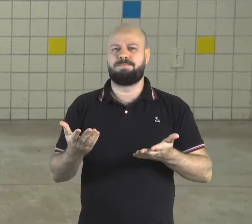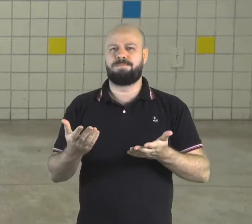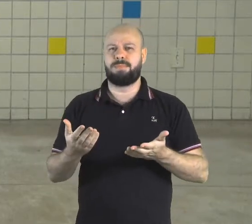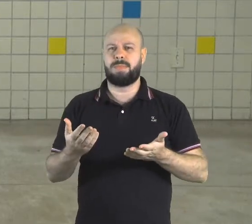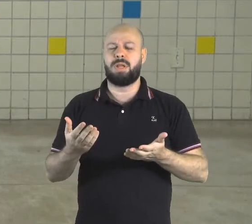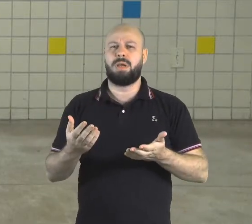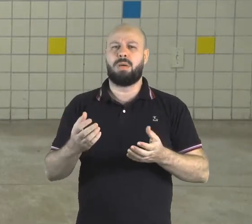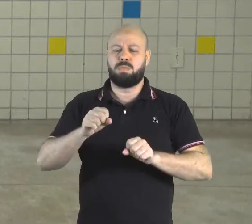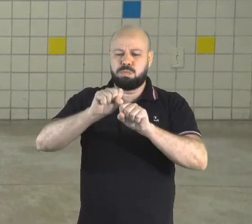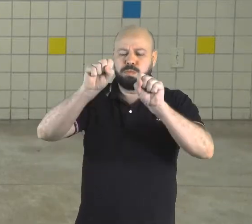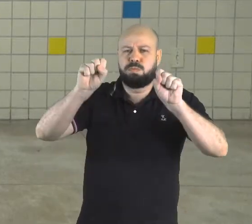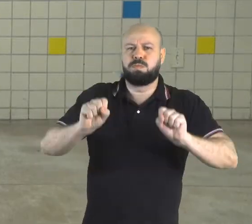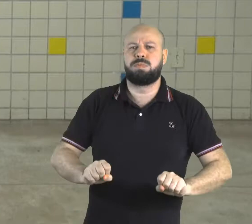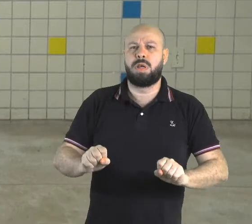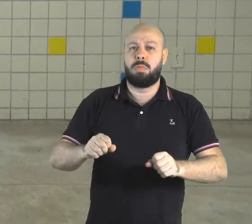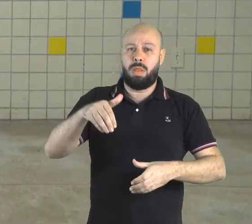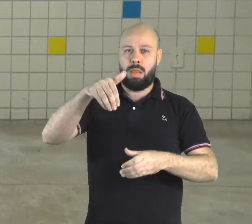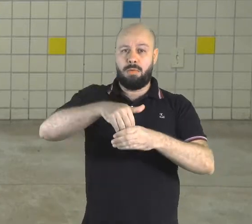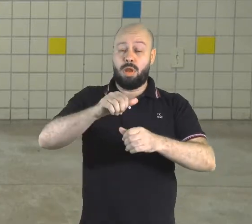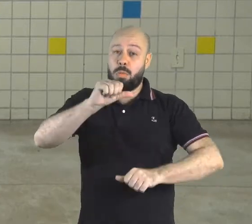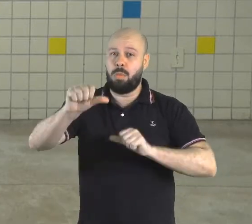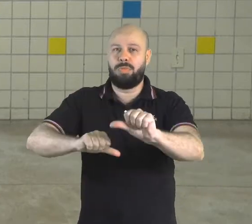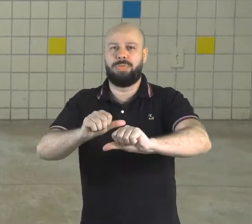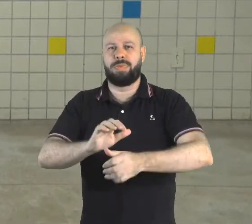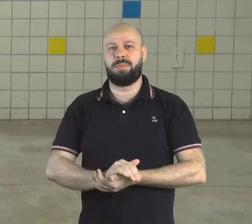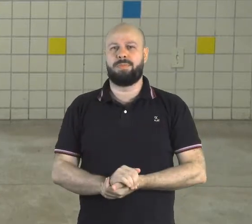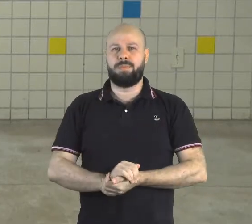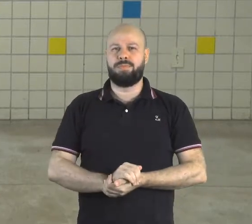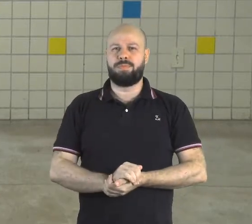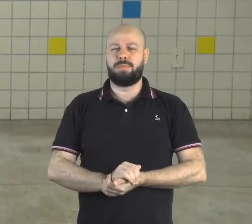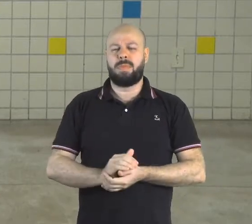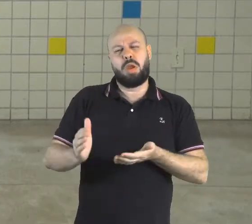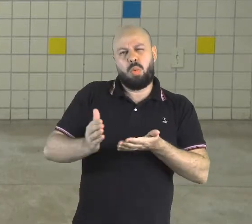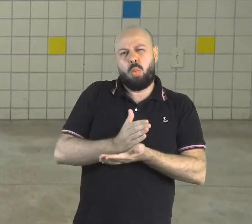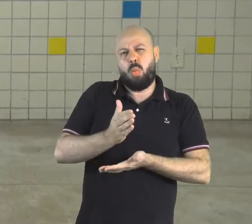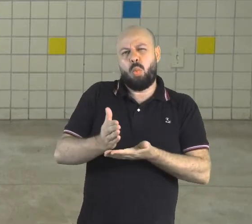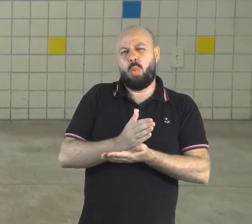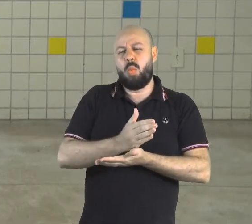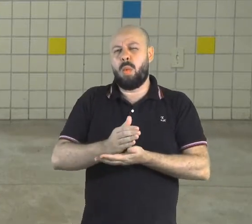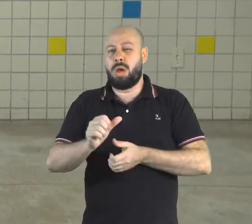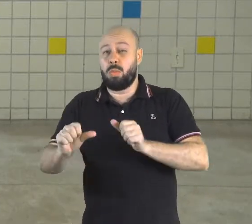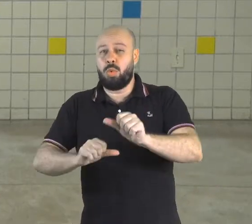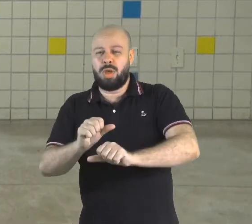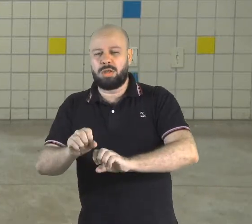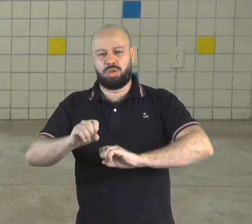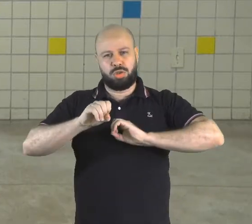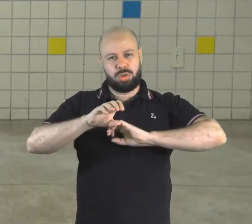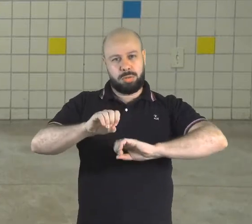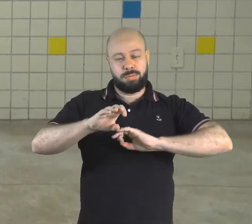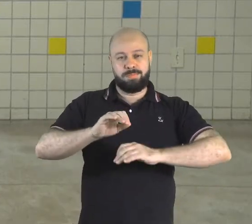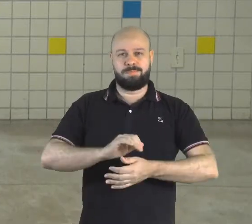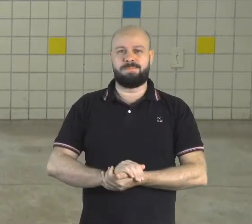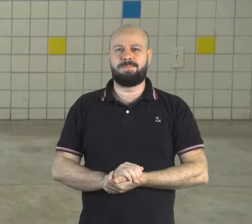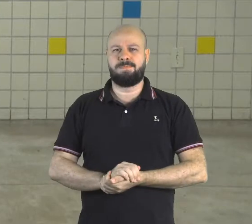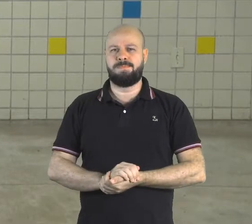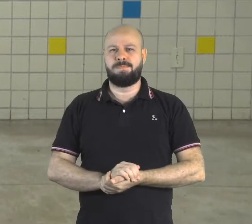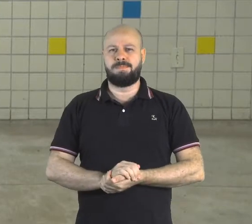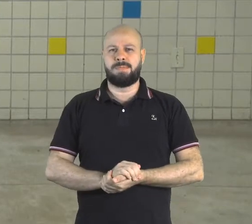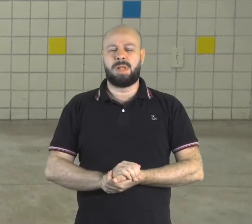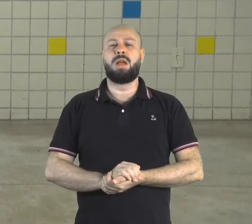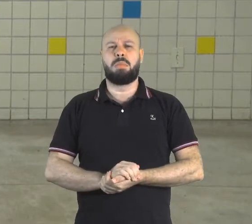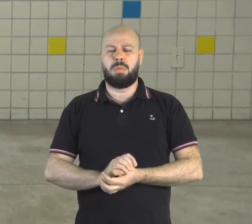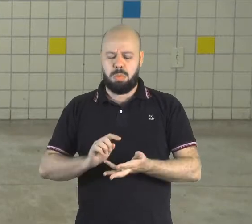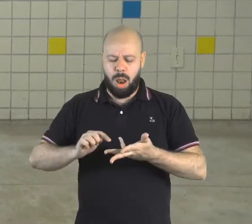o sistema eleitoral, fazer algumas modificações no processo de ensino. E todas essas